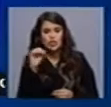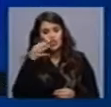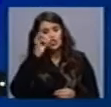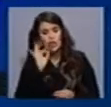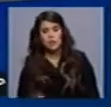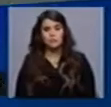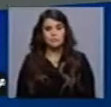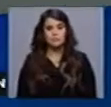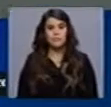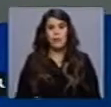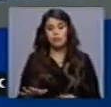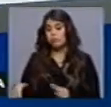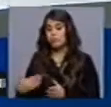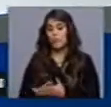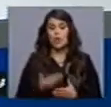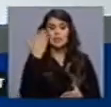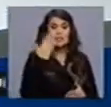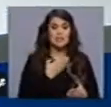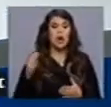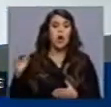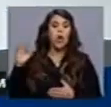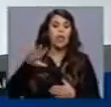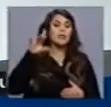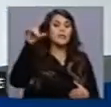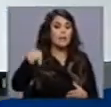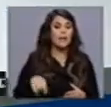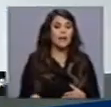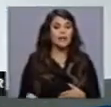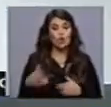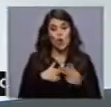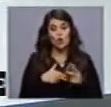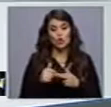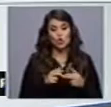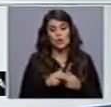da semana, Miguel, uma sugestão que passa por construção